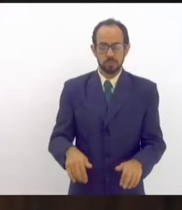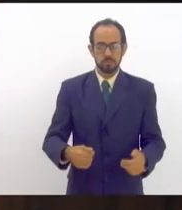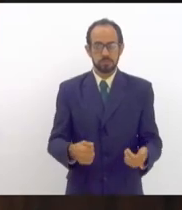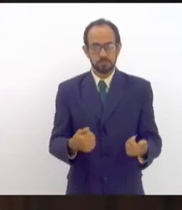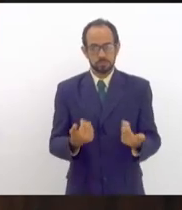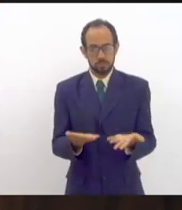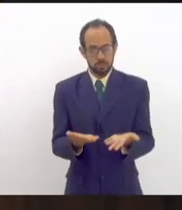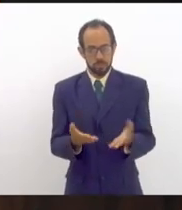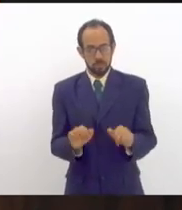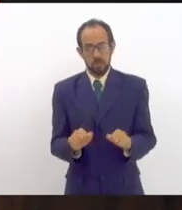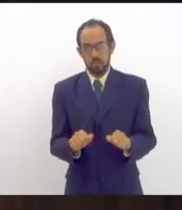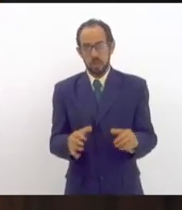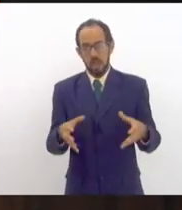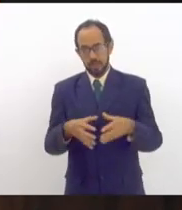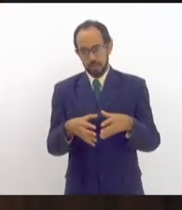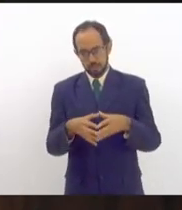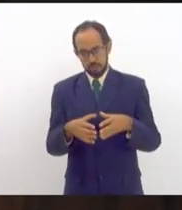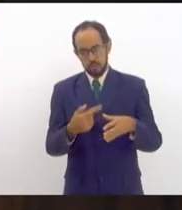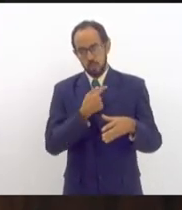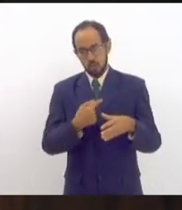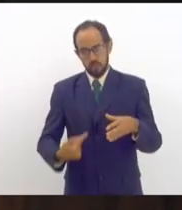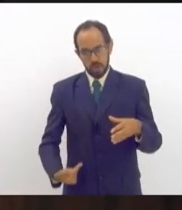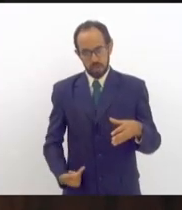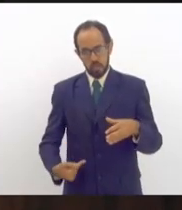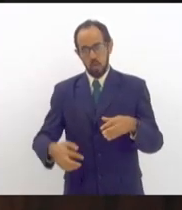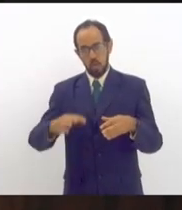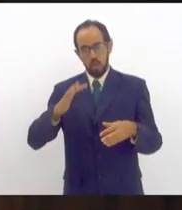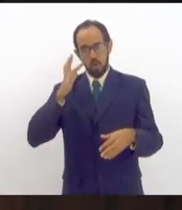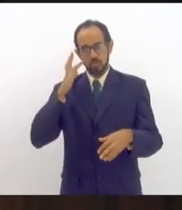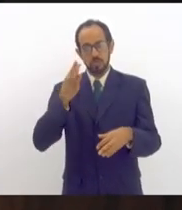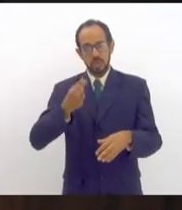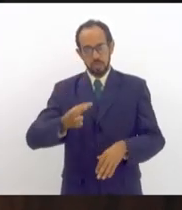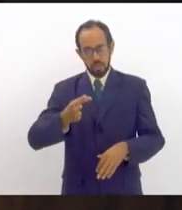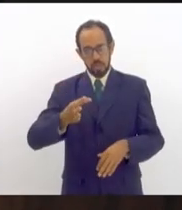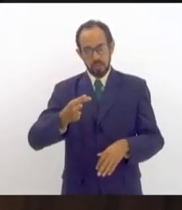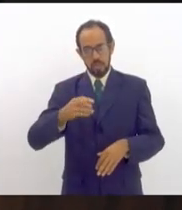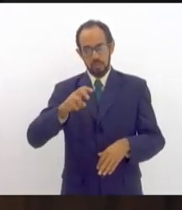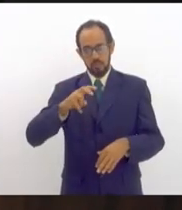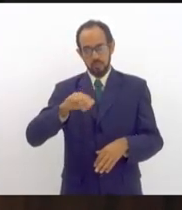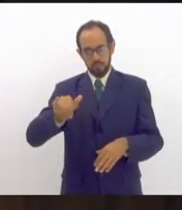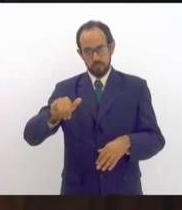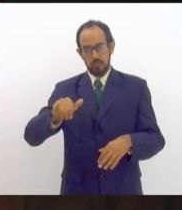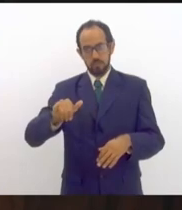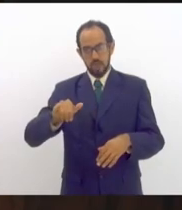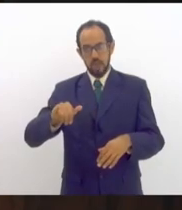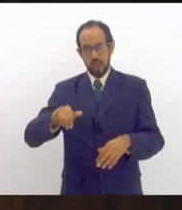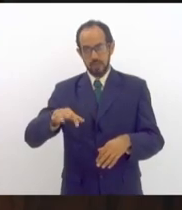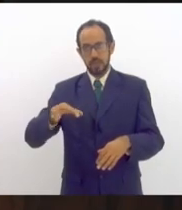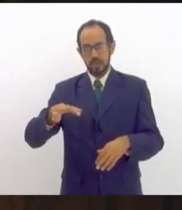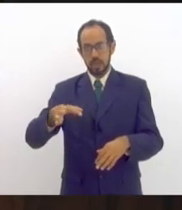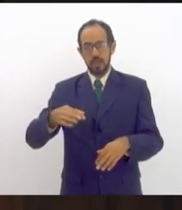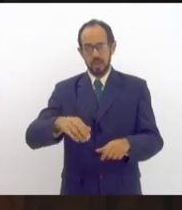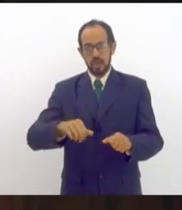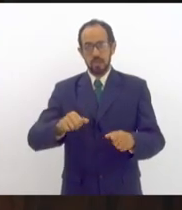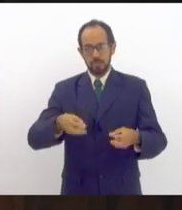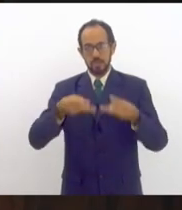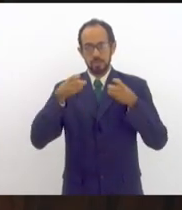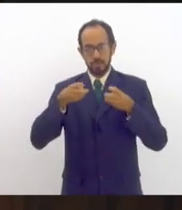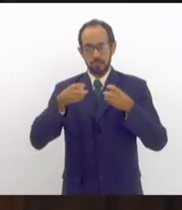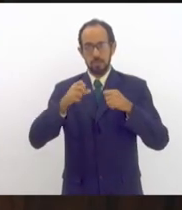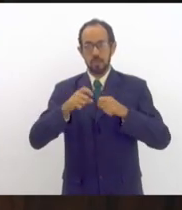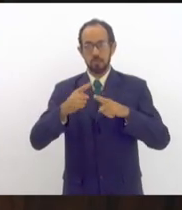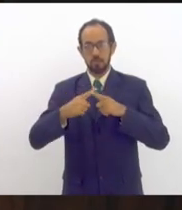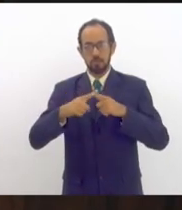governador e o próprio Governador tem com certeza vai prestar atenção porque o projeto vai para autógrafo pode ser vetado